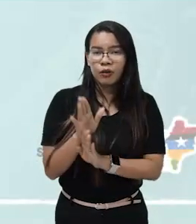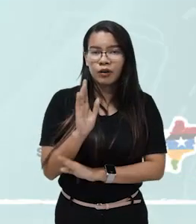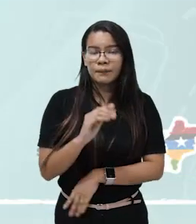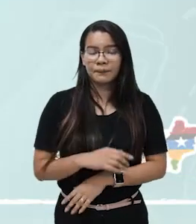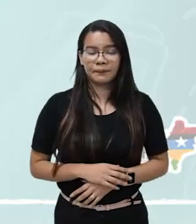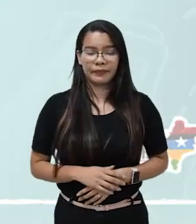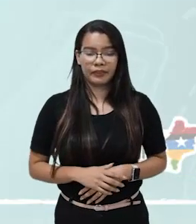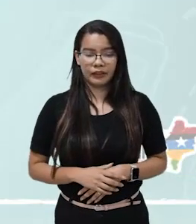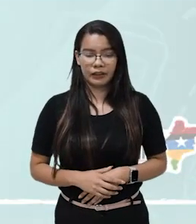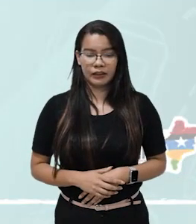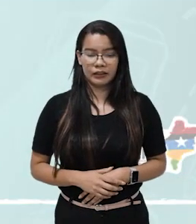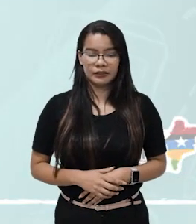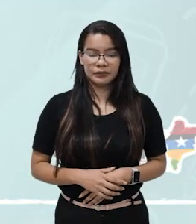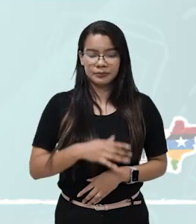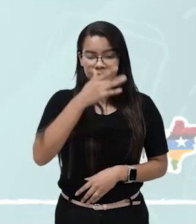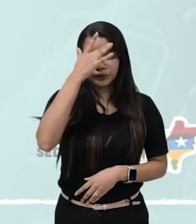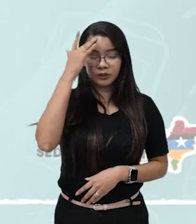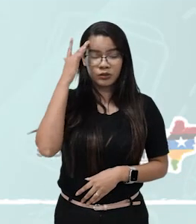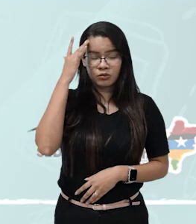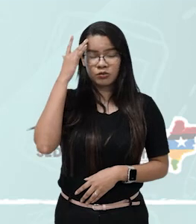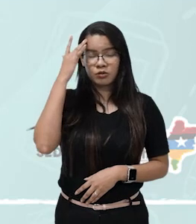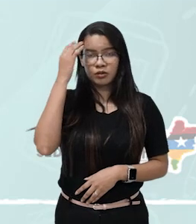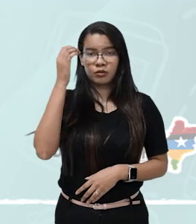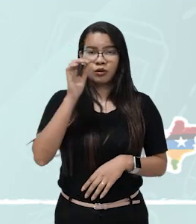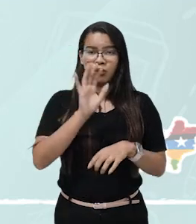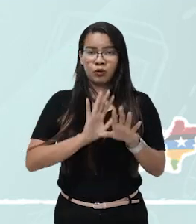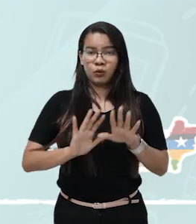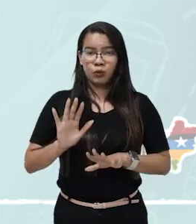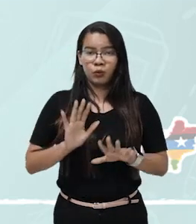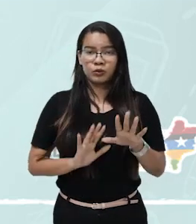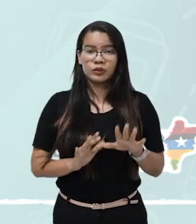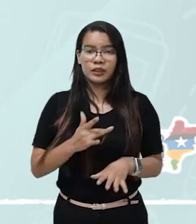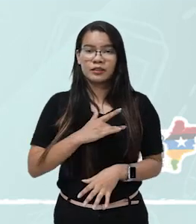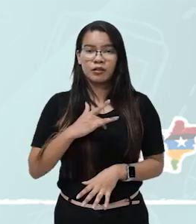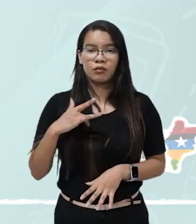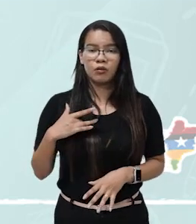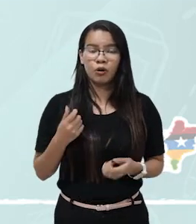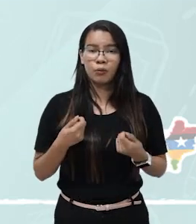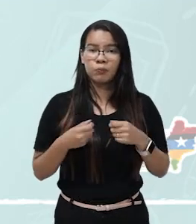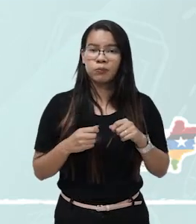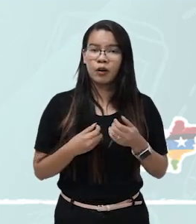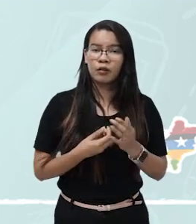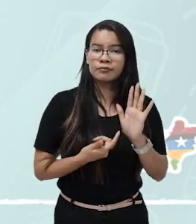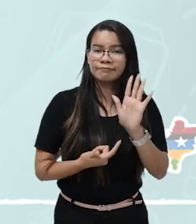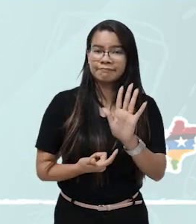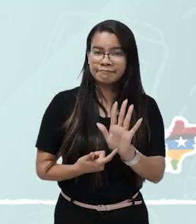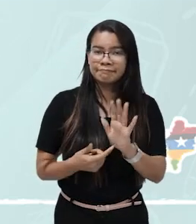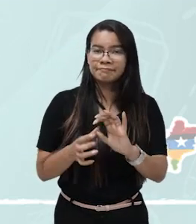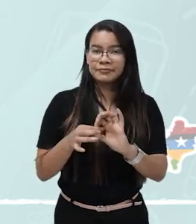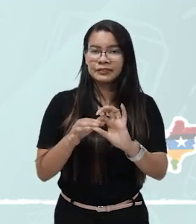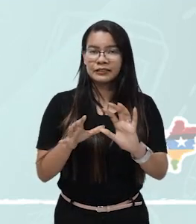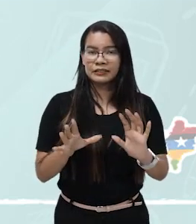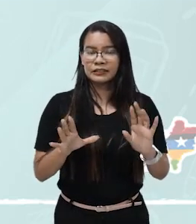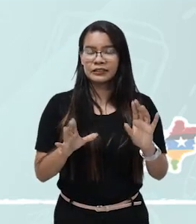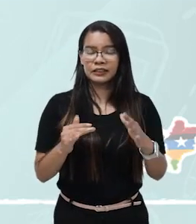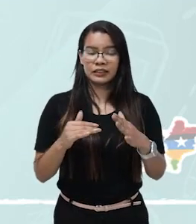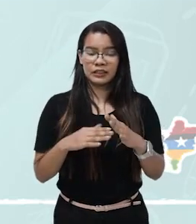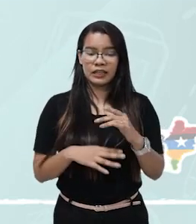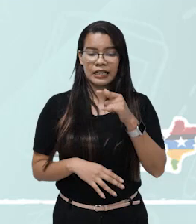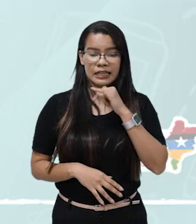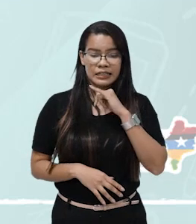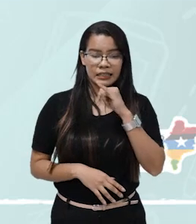de cuidados de saúde podem prescrever esteroide para tratar problemas hormonais, como a